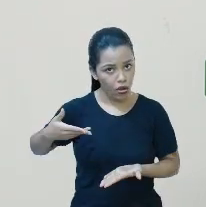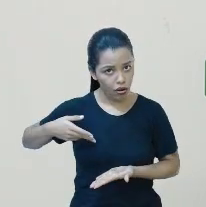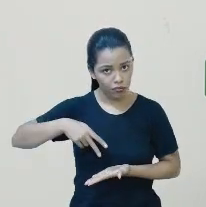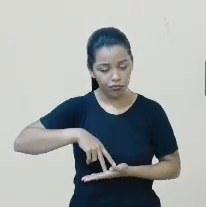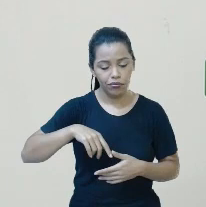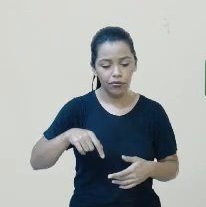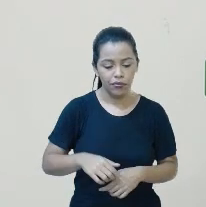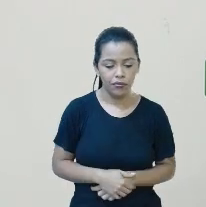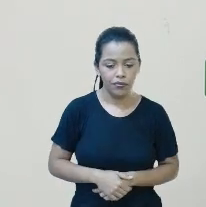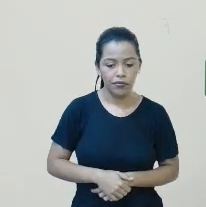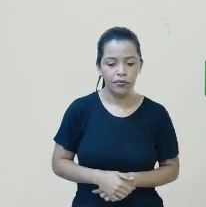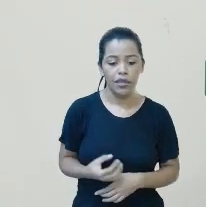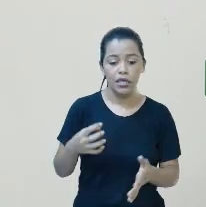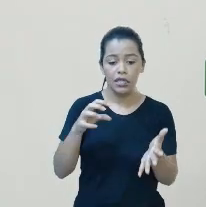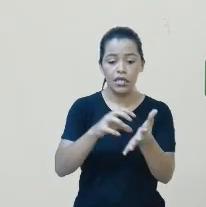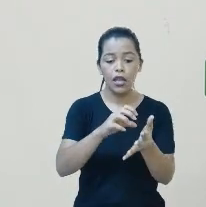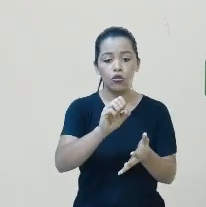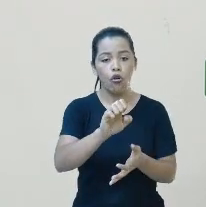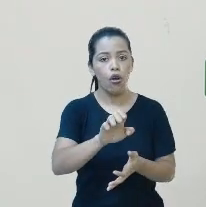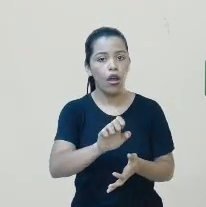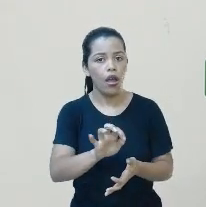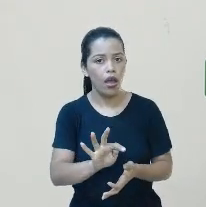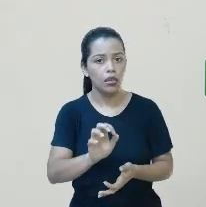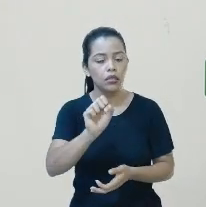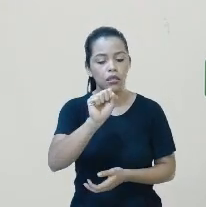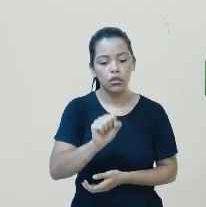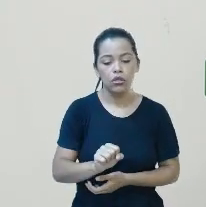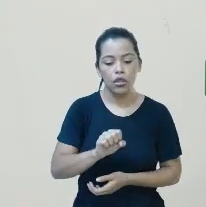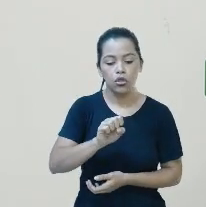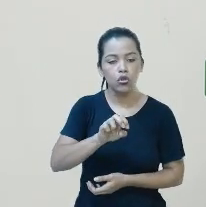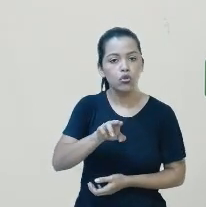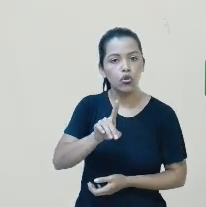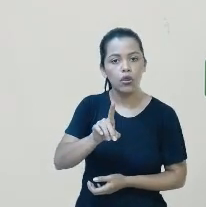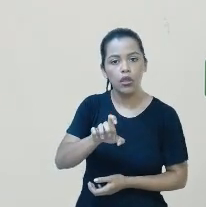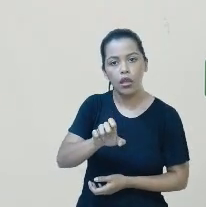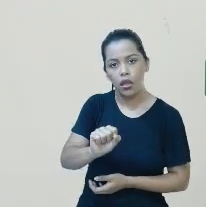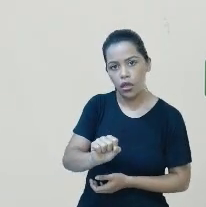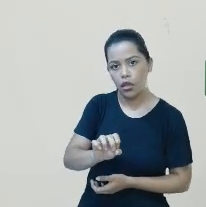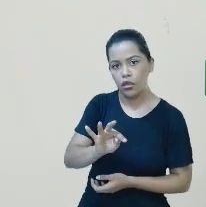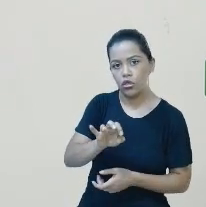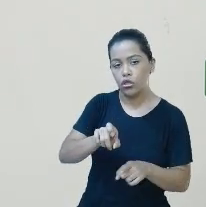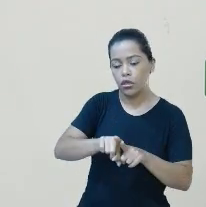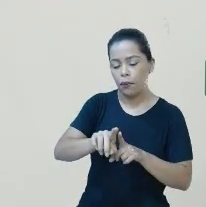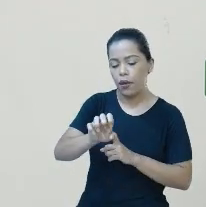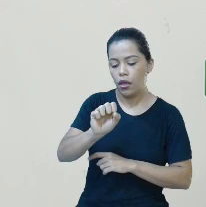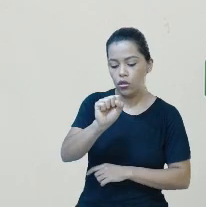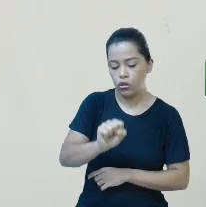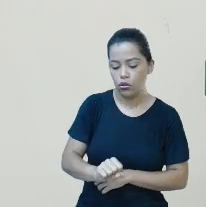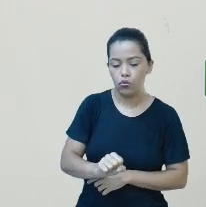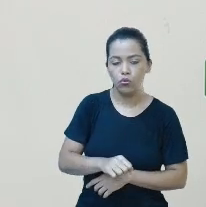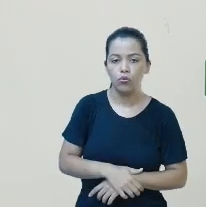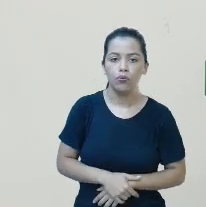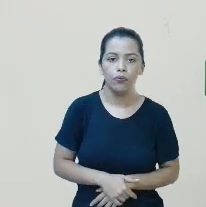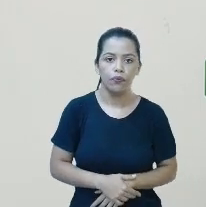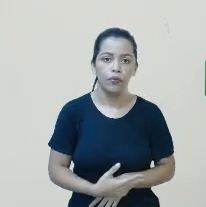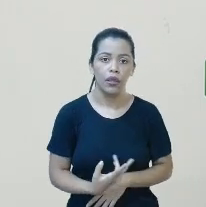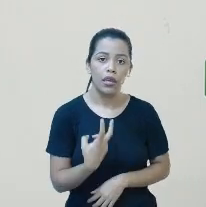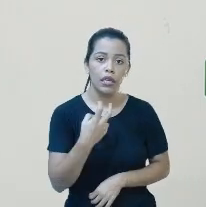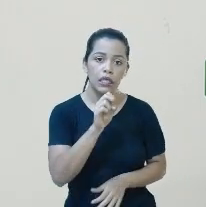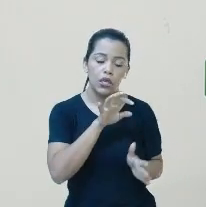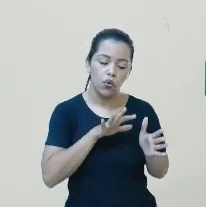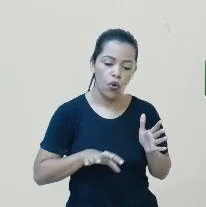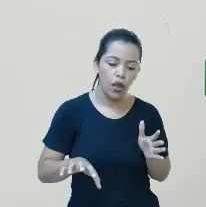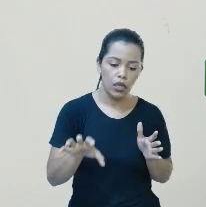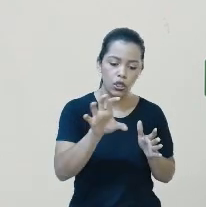a região centro-oeste, a região sudeste e a região sul. São as 5 regiões do